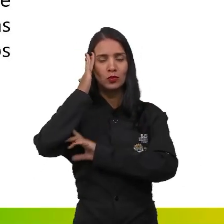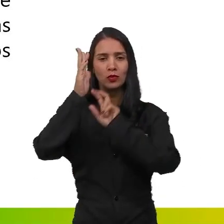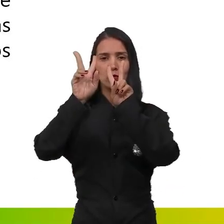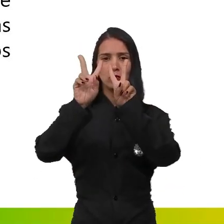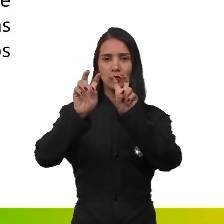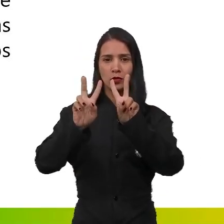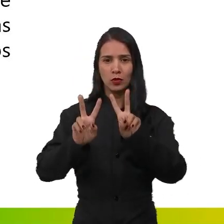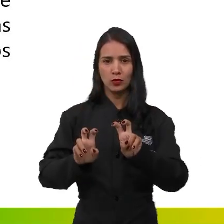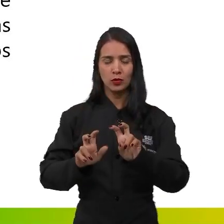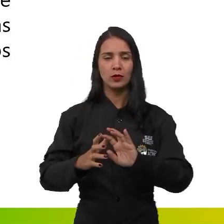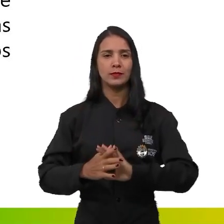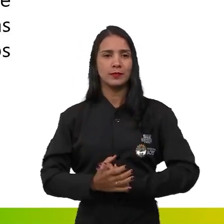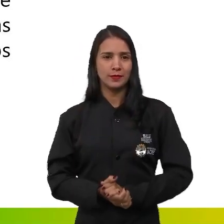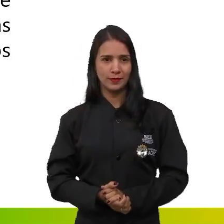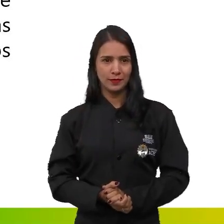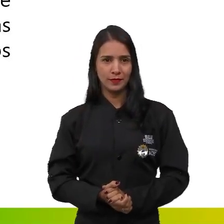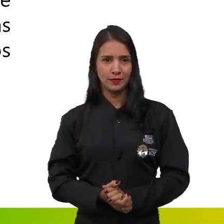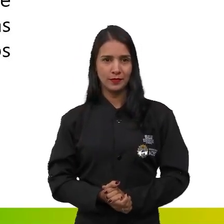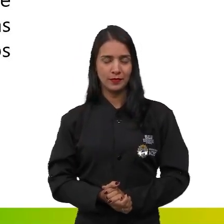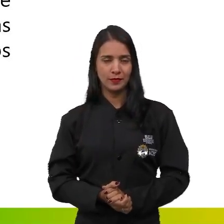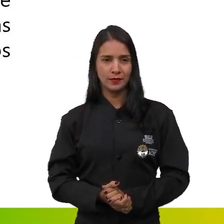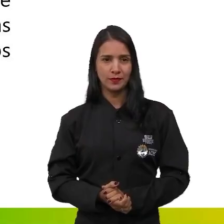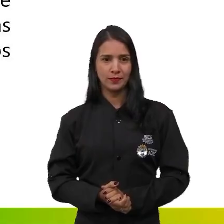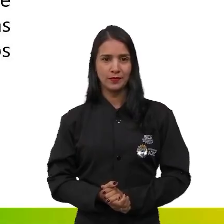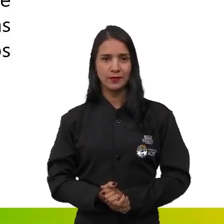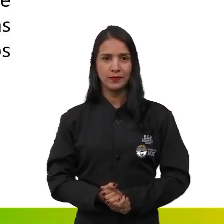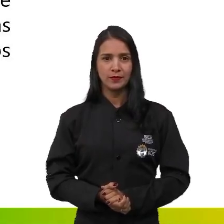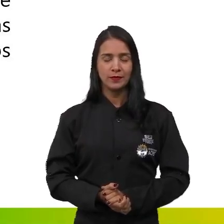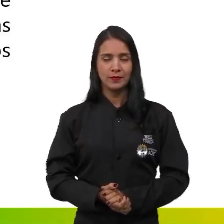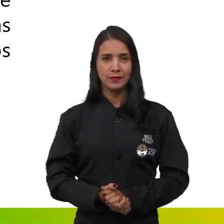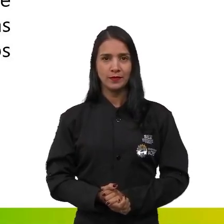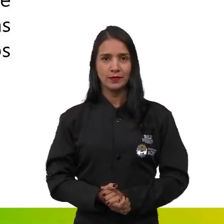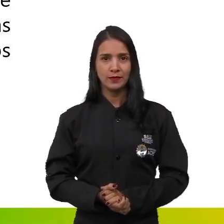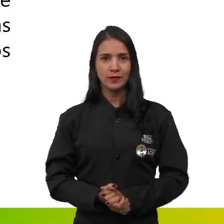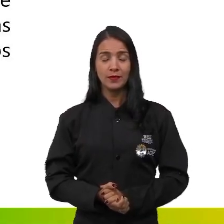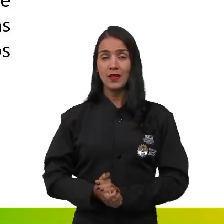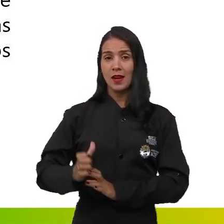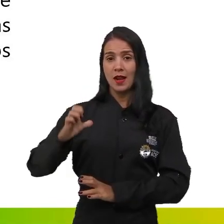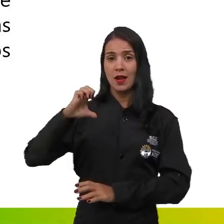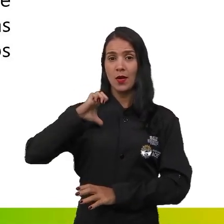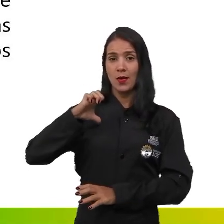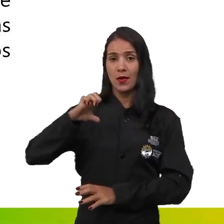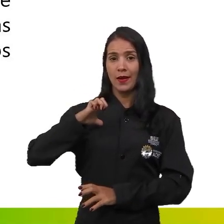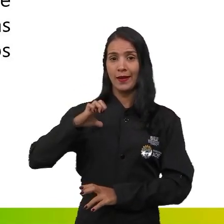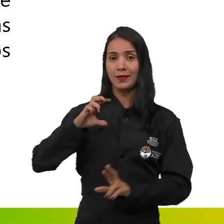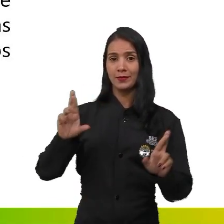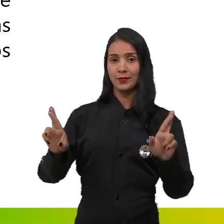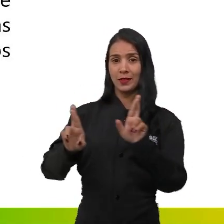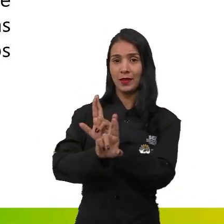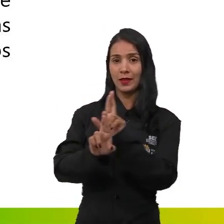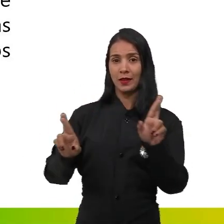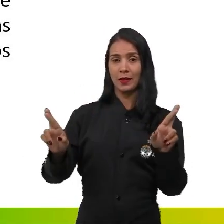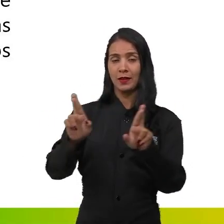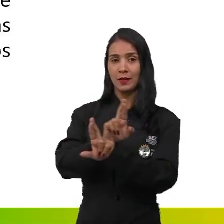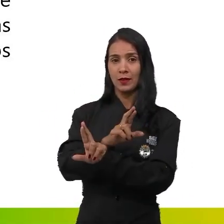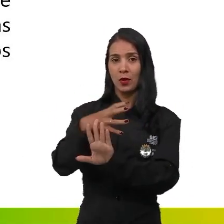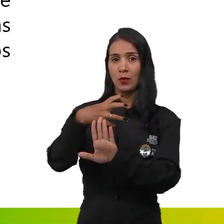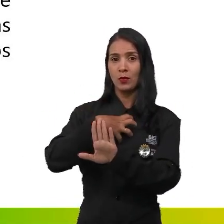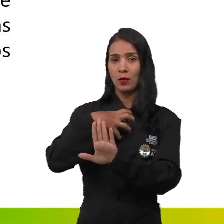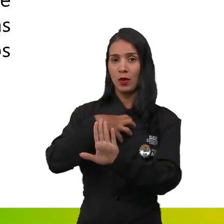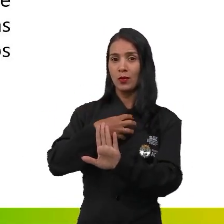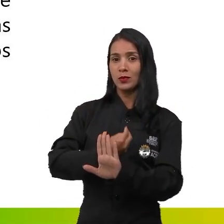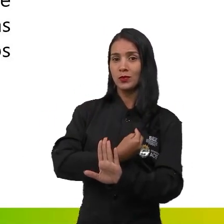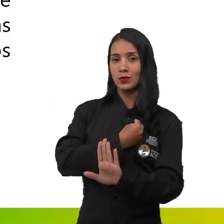tá? Então, observa, diz assim: a ética está relacionada ao nosso modo de